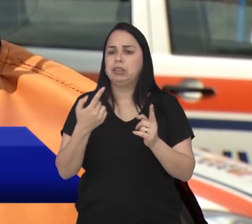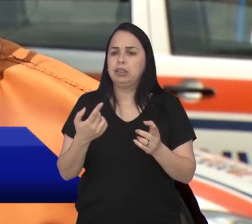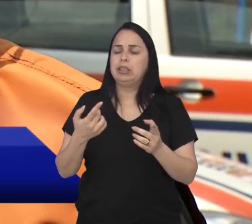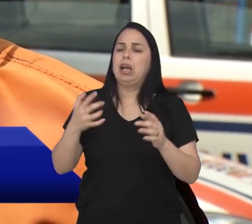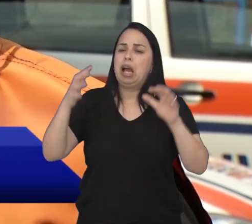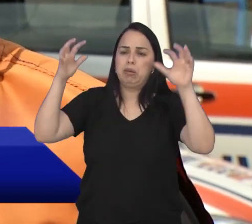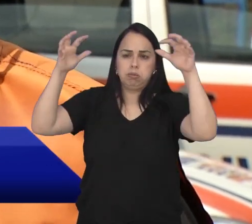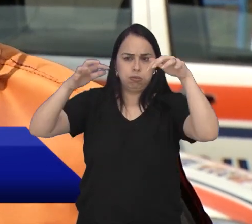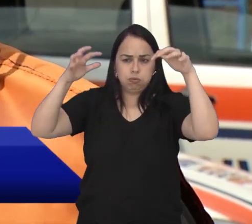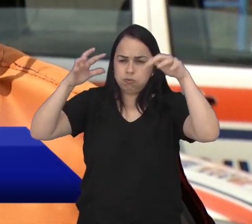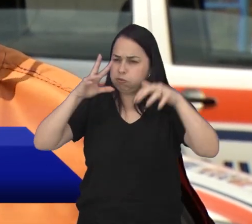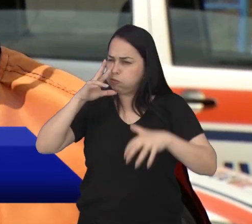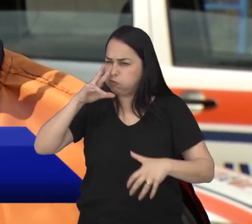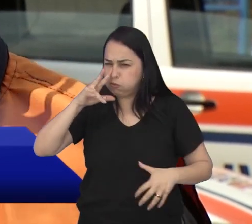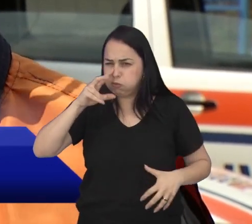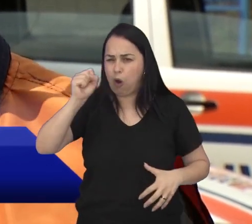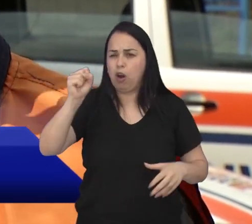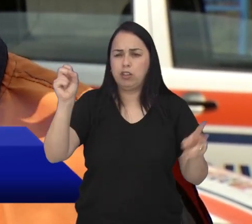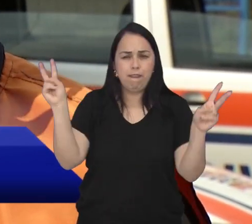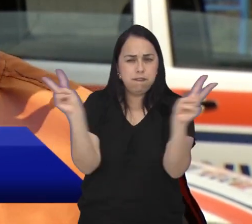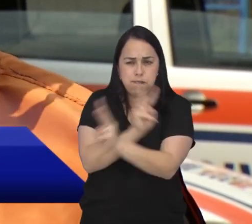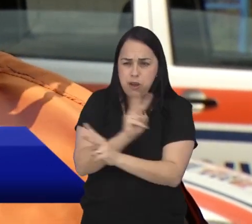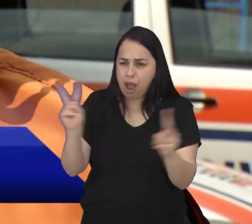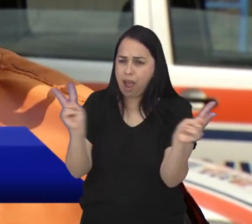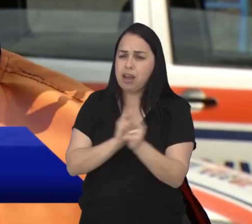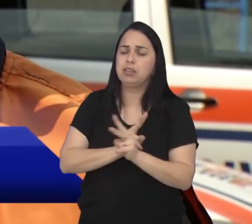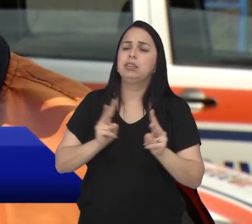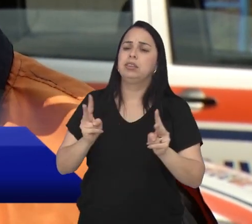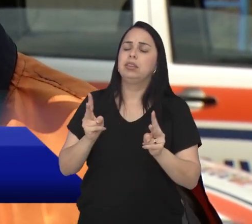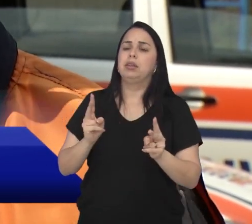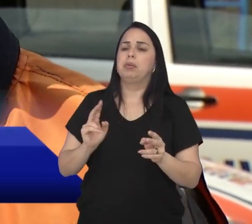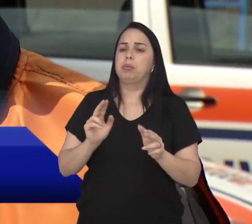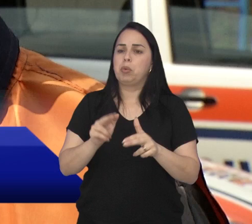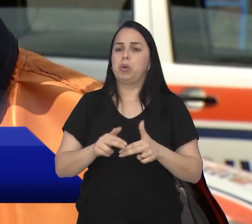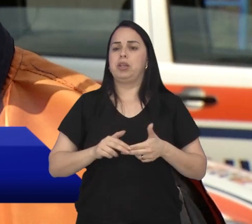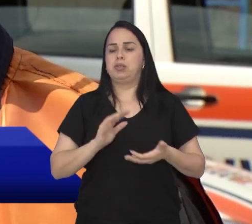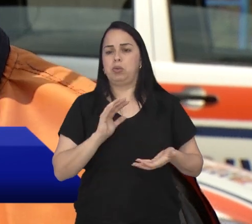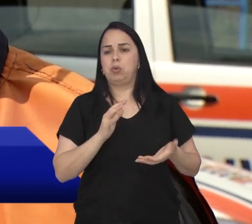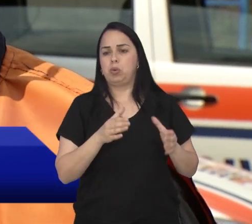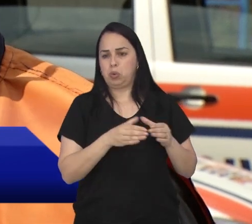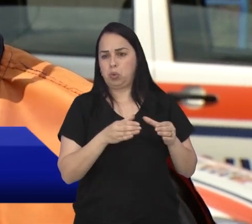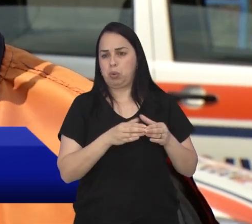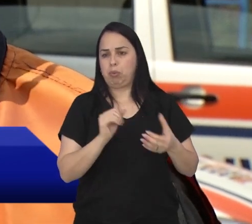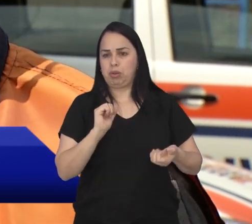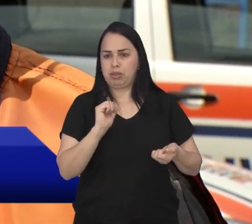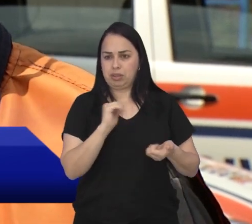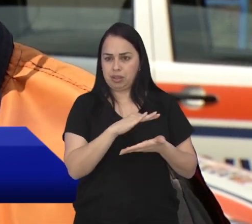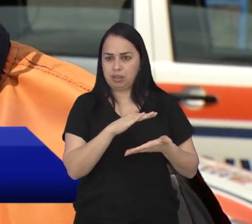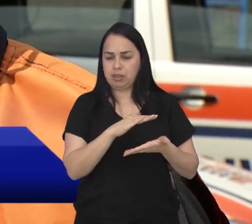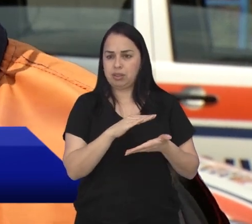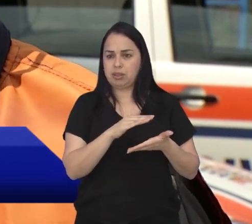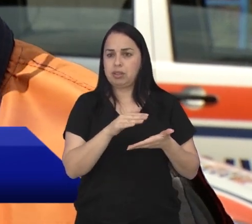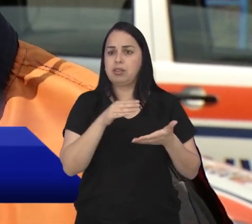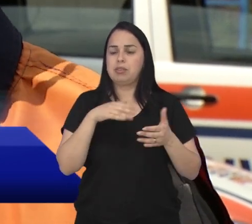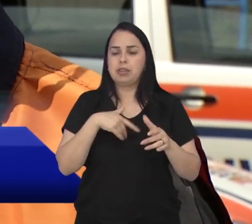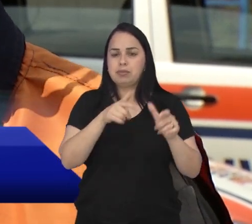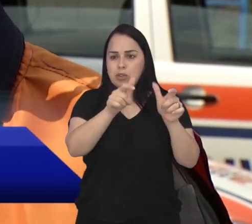as tempestades com rajadas de ventos, enfim. A Defesa Civil, além de todas as áreas de